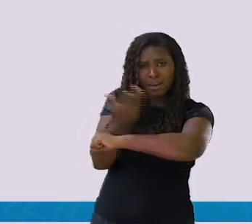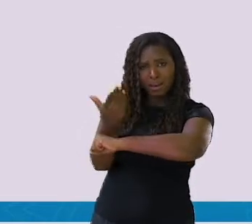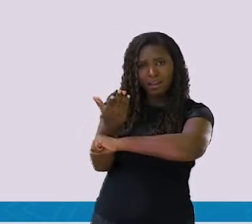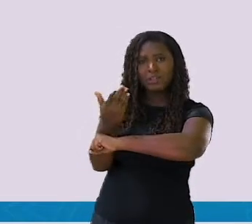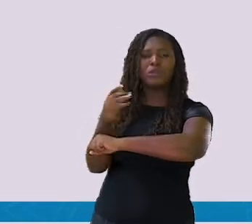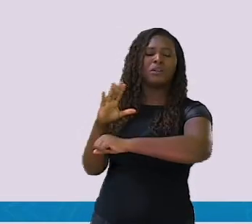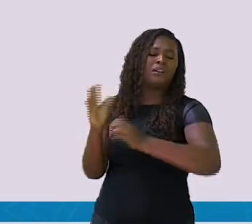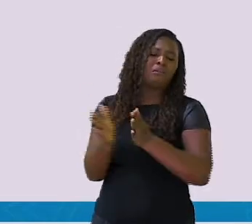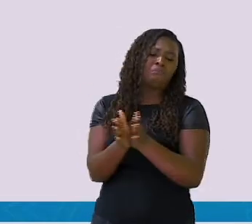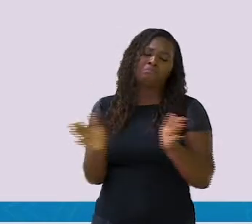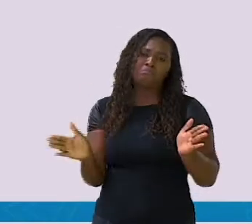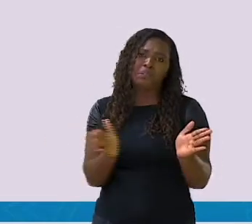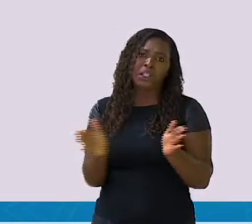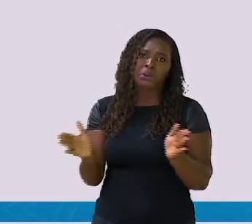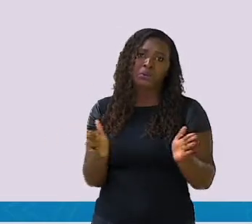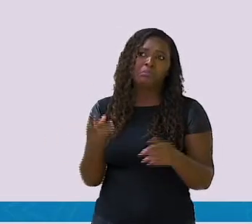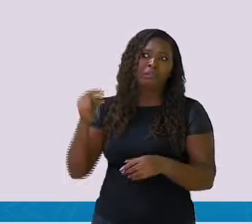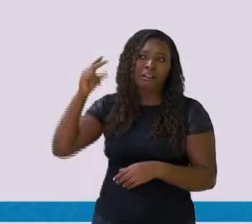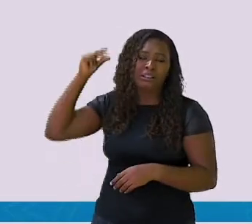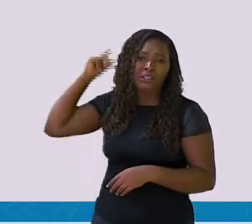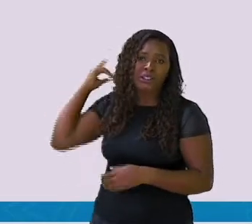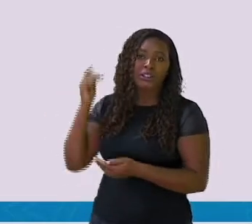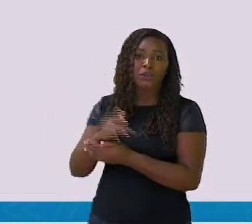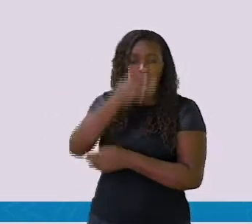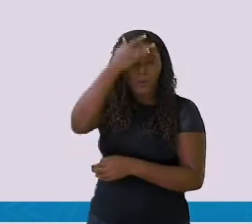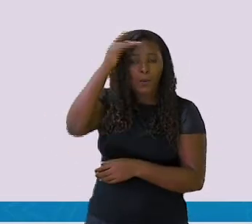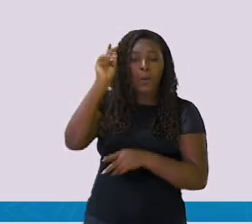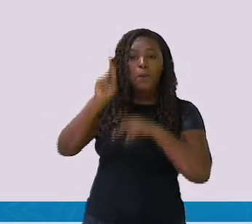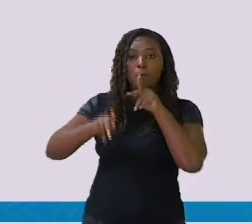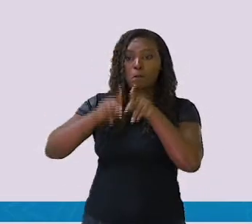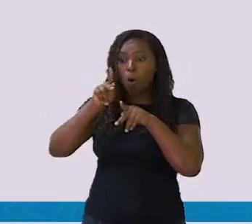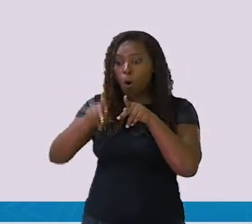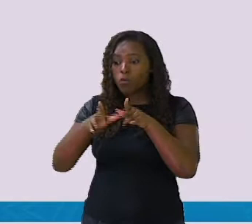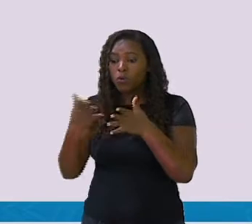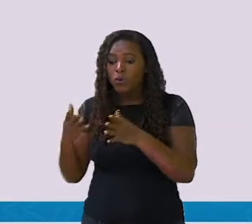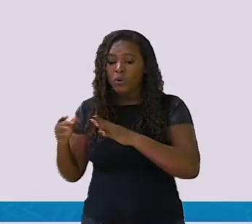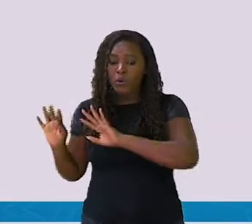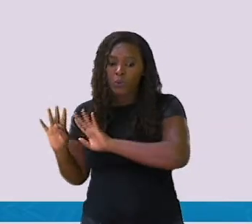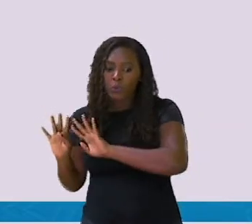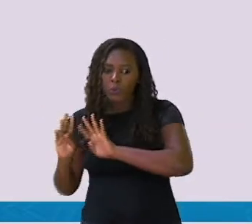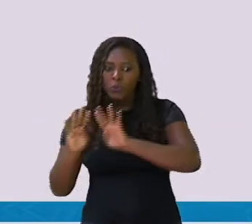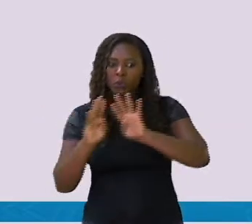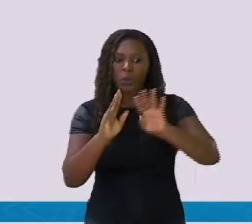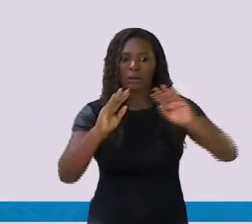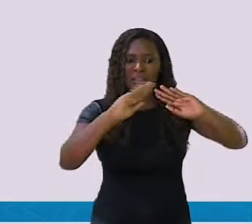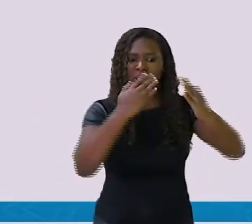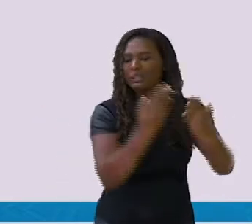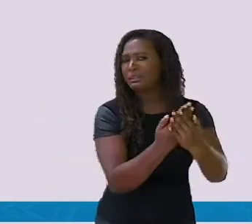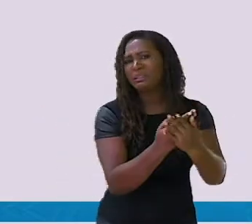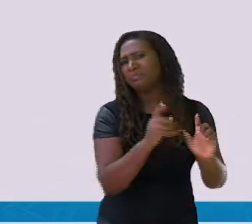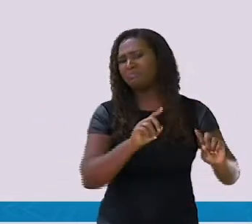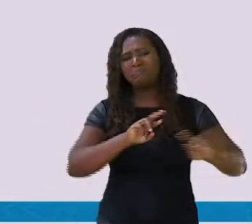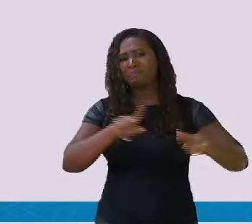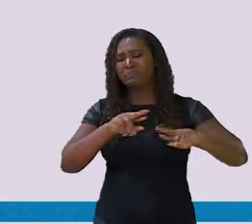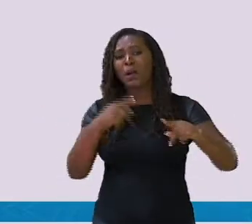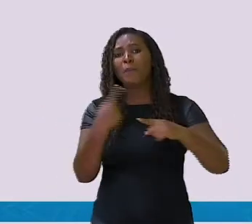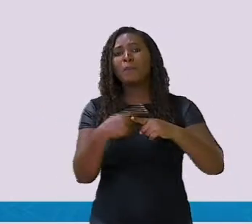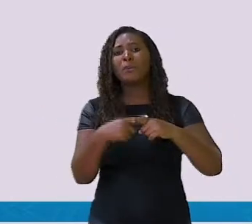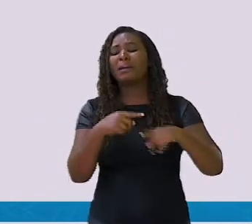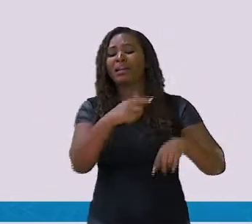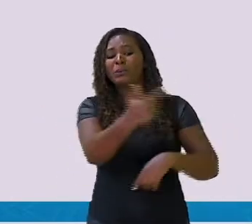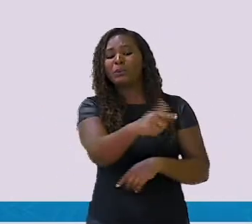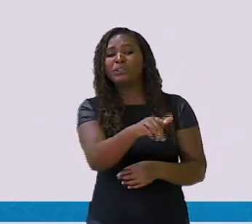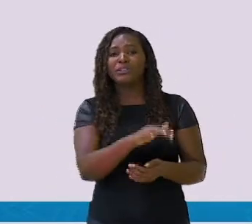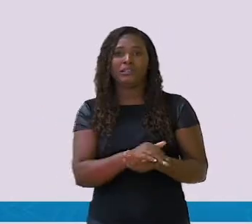épocas muito antigas, as pessoas não iam para a escola, eles aprendiam como? Como que as pessoas aprendiam? Era um